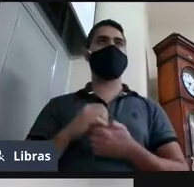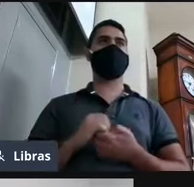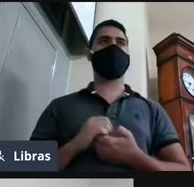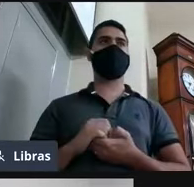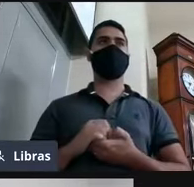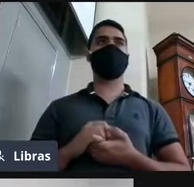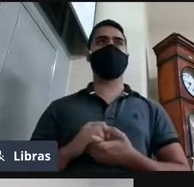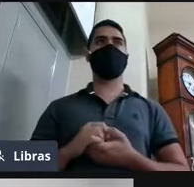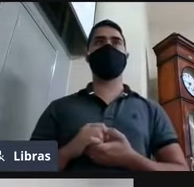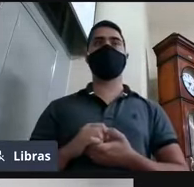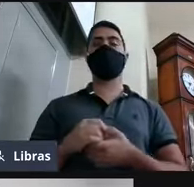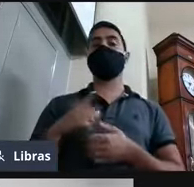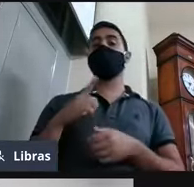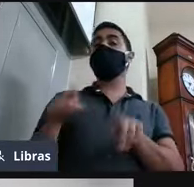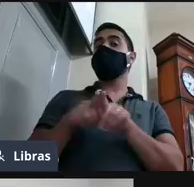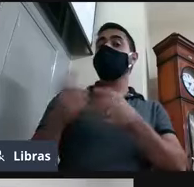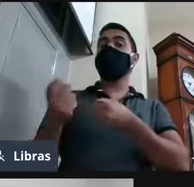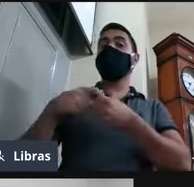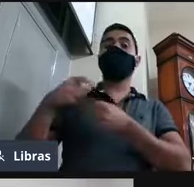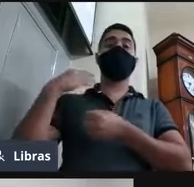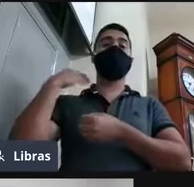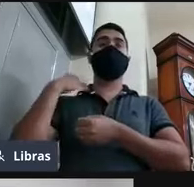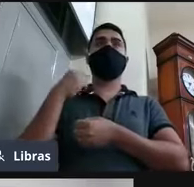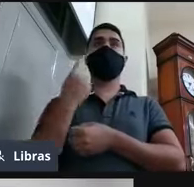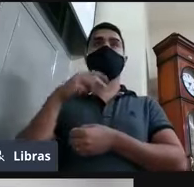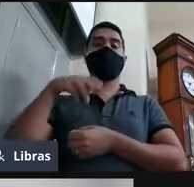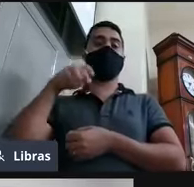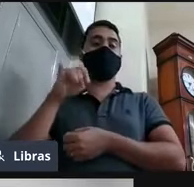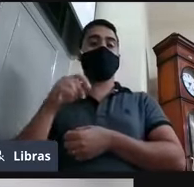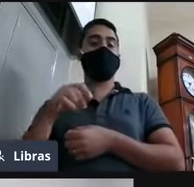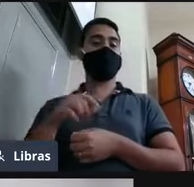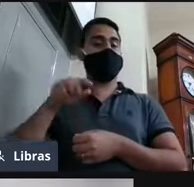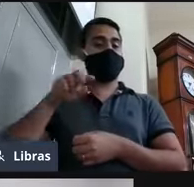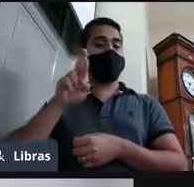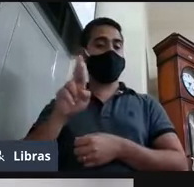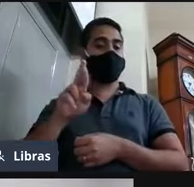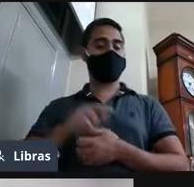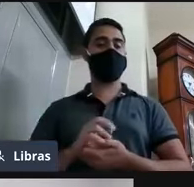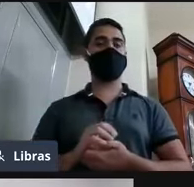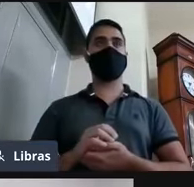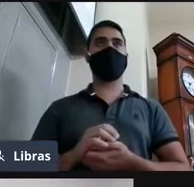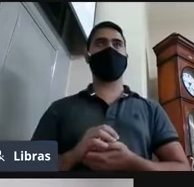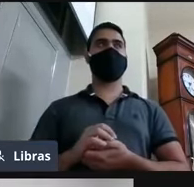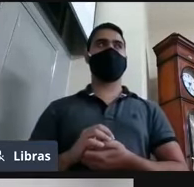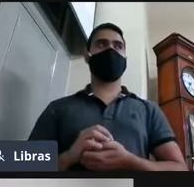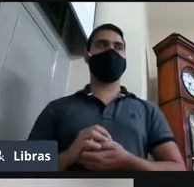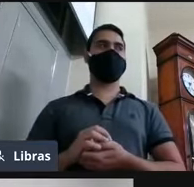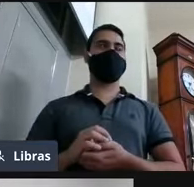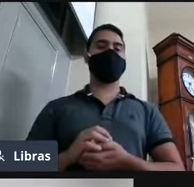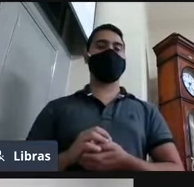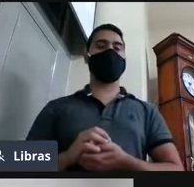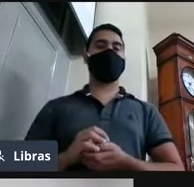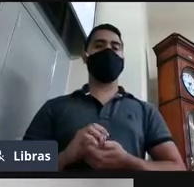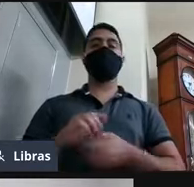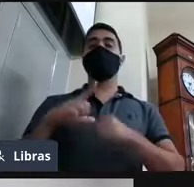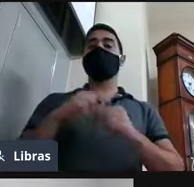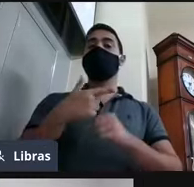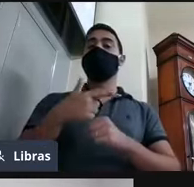o ressarcimento de R$ 1.631.484, a necessidade de variação atípica do aumento de 2044